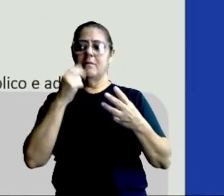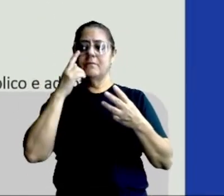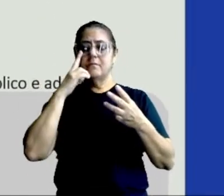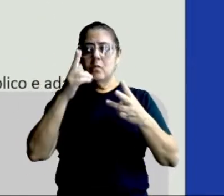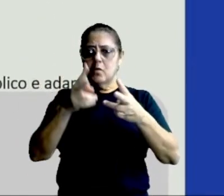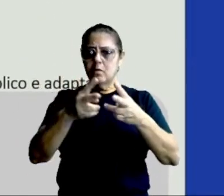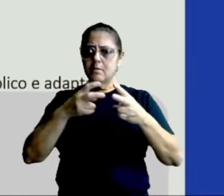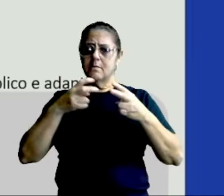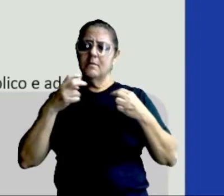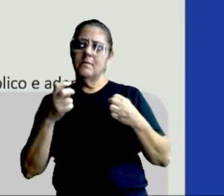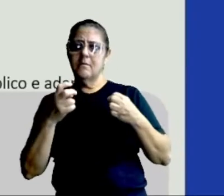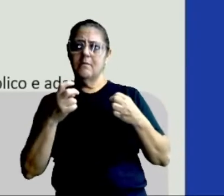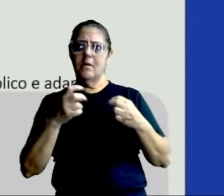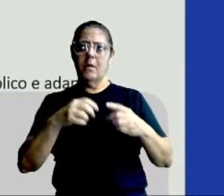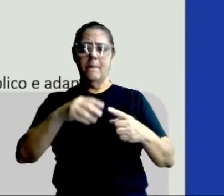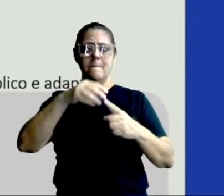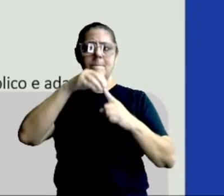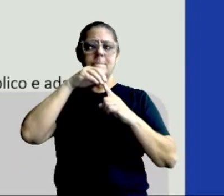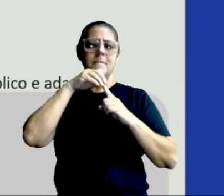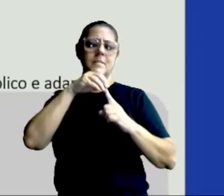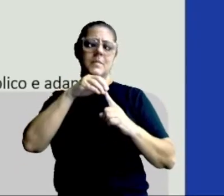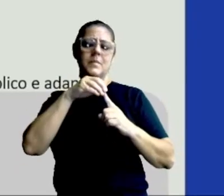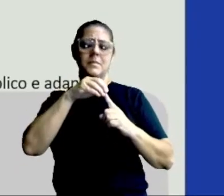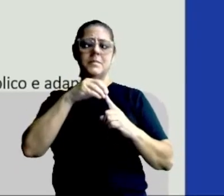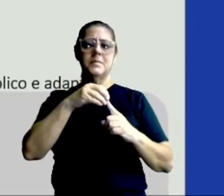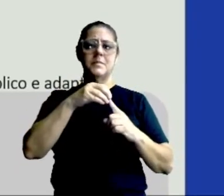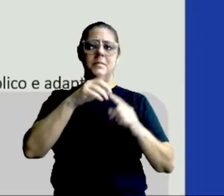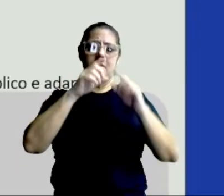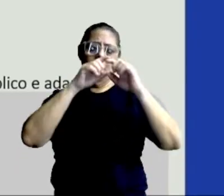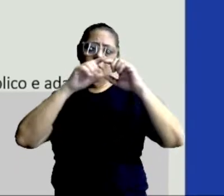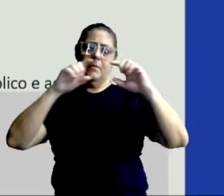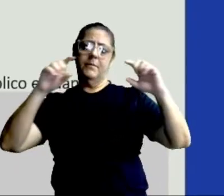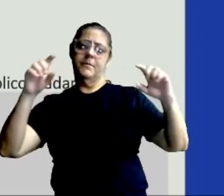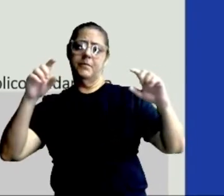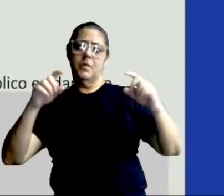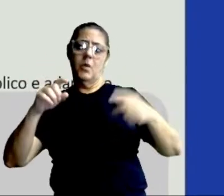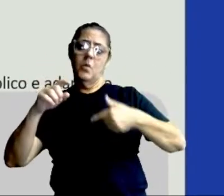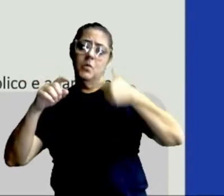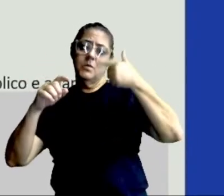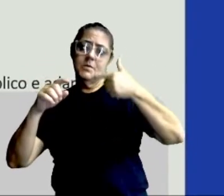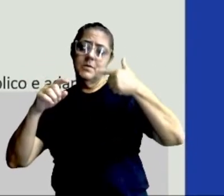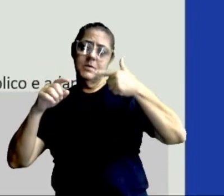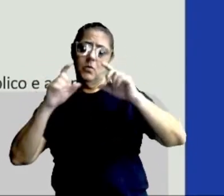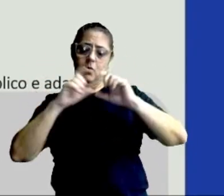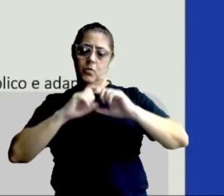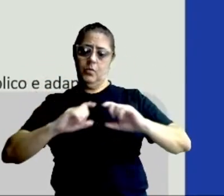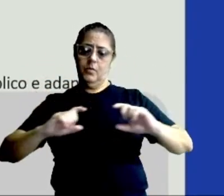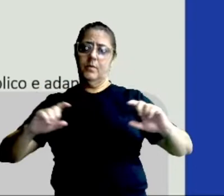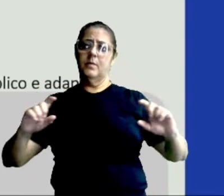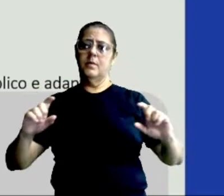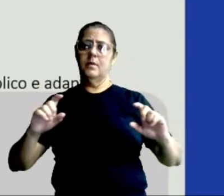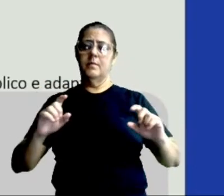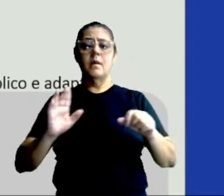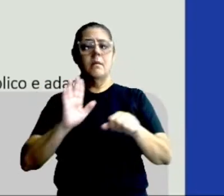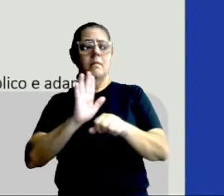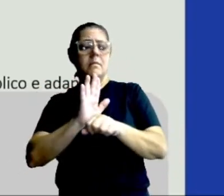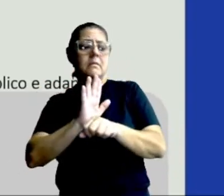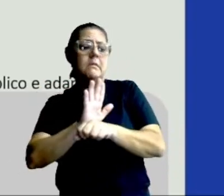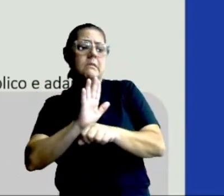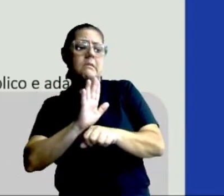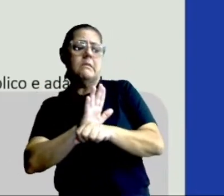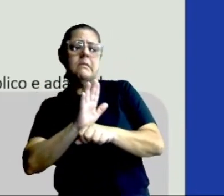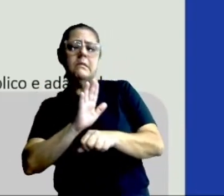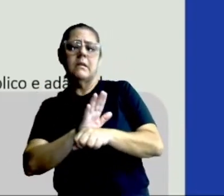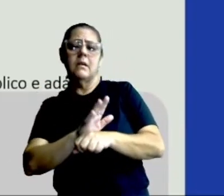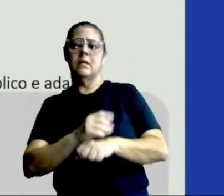se eu gente dá uma olhadinha Esse aí é o primeiro parágrafo do texto segundo parágrafo começa Aí ontem tarde vizinhas